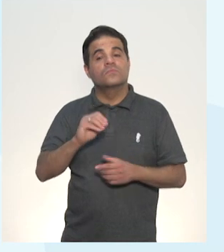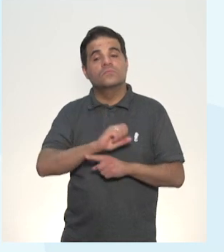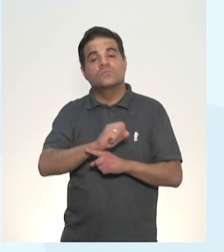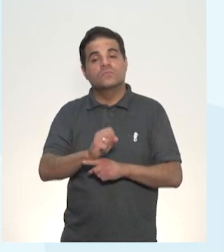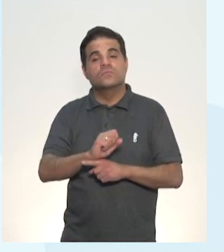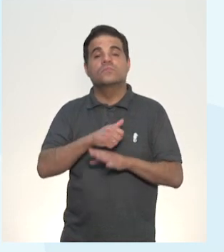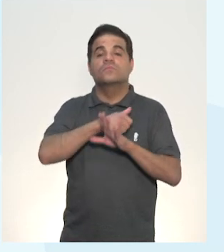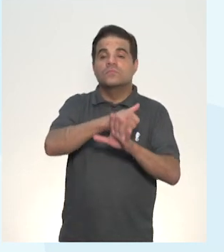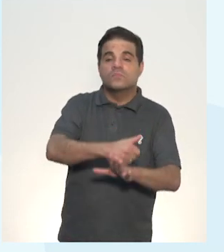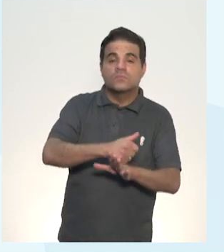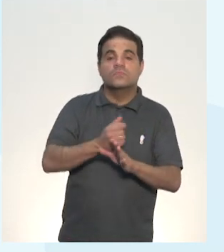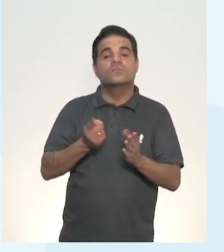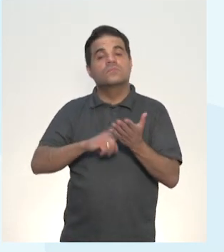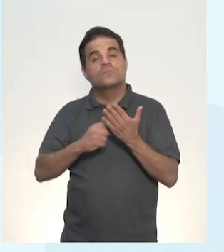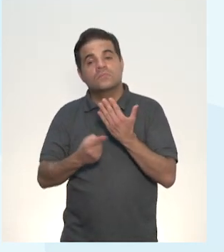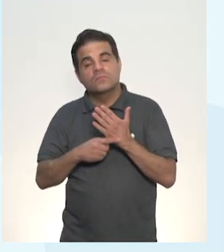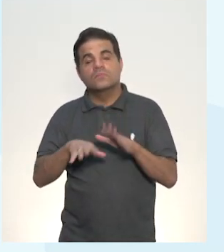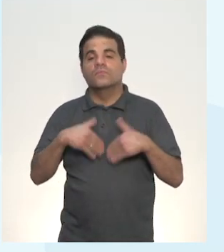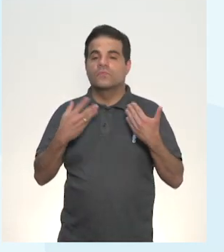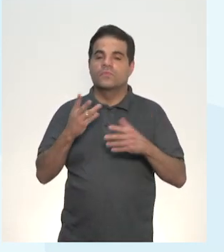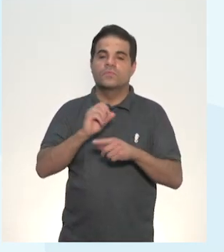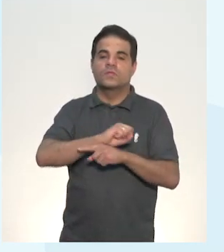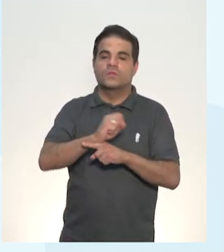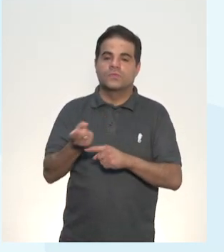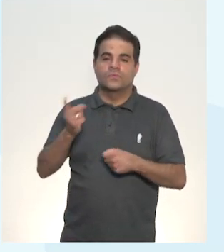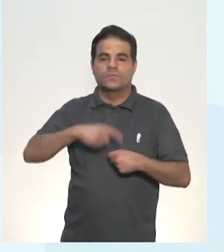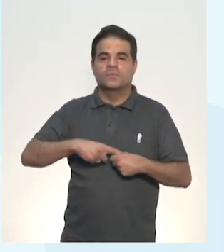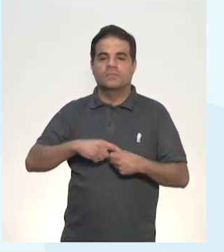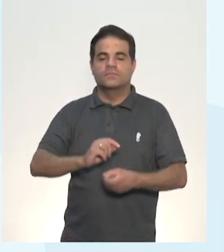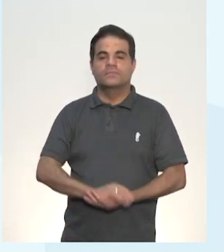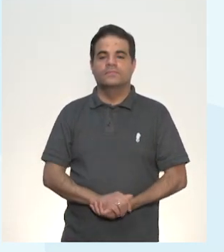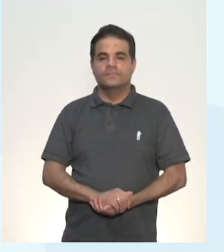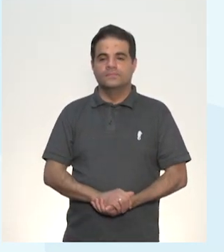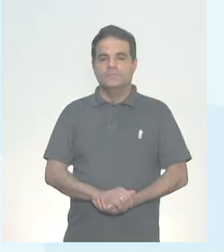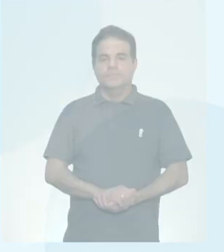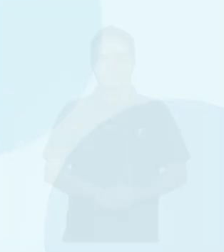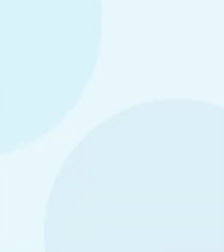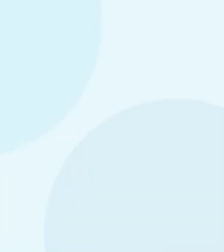metáfora e qual a metonímia? Já voltamos.